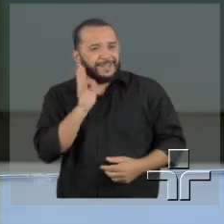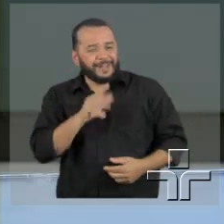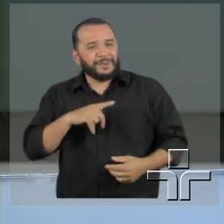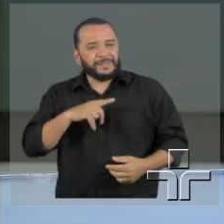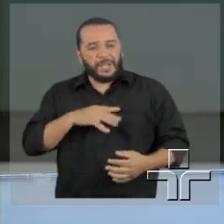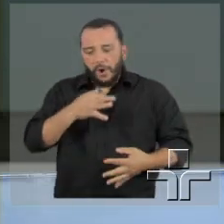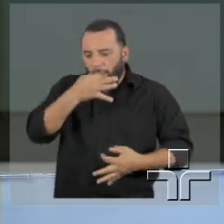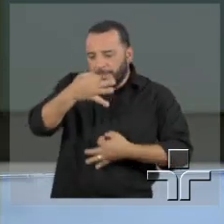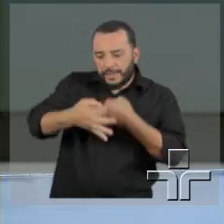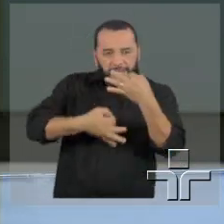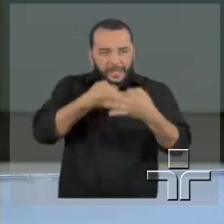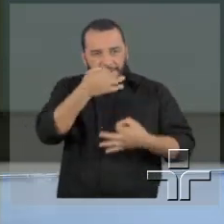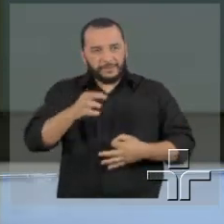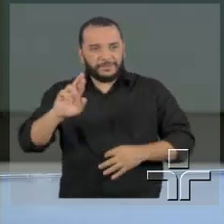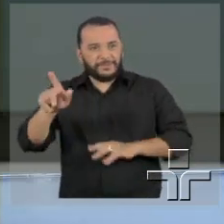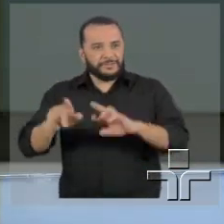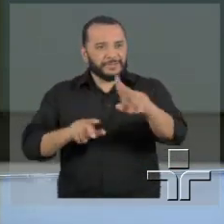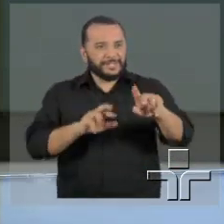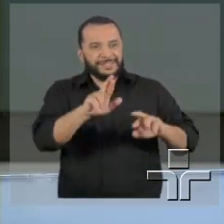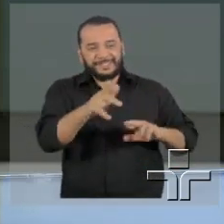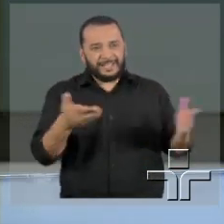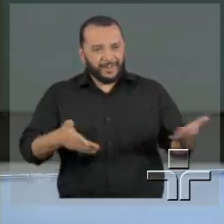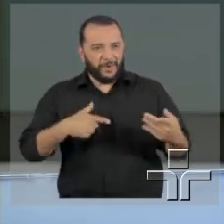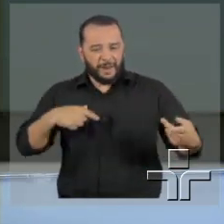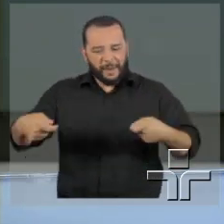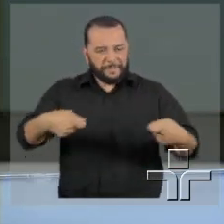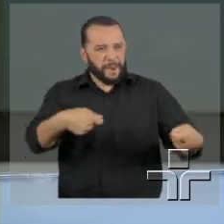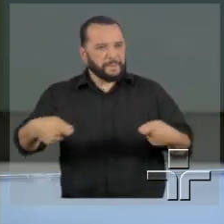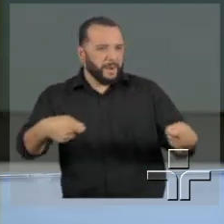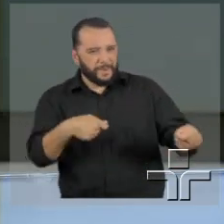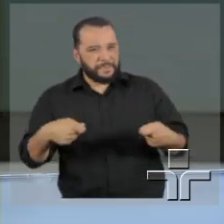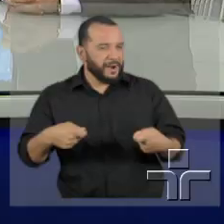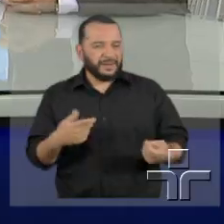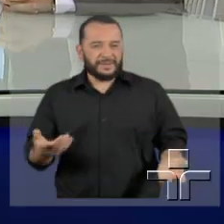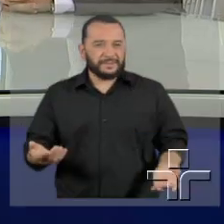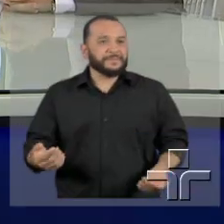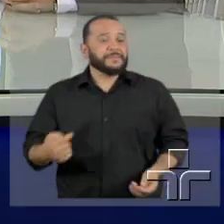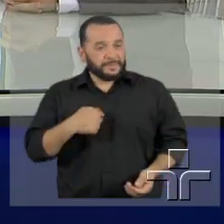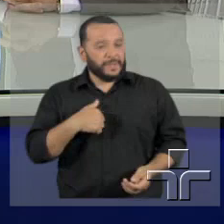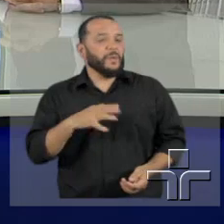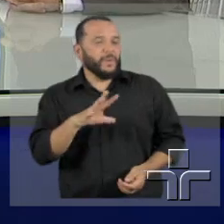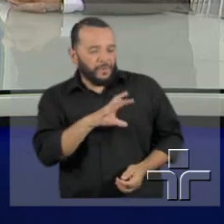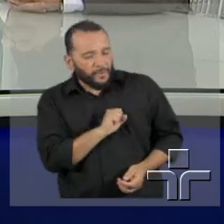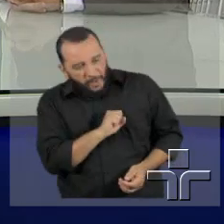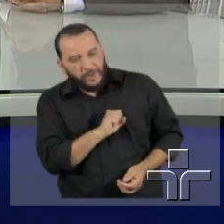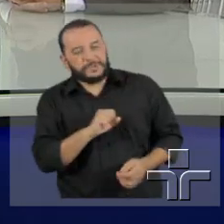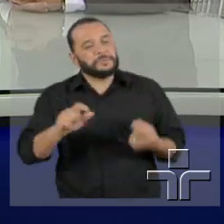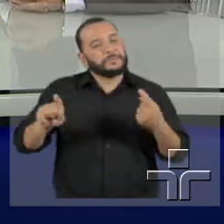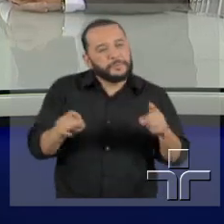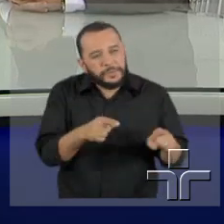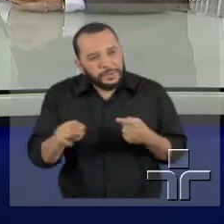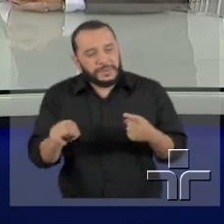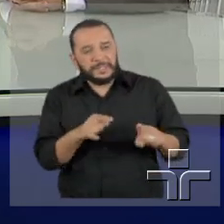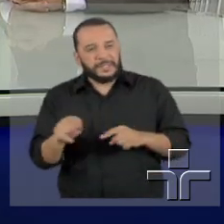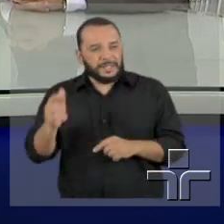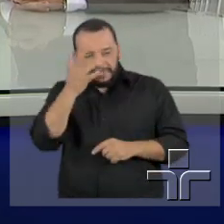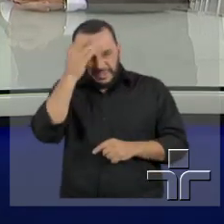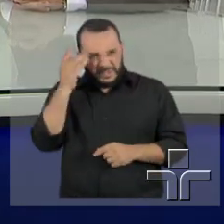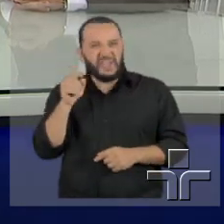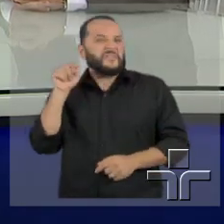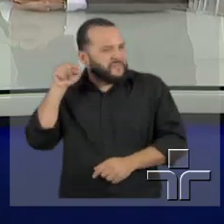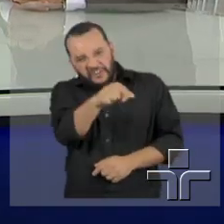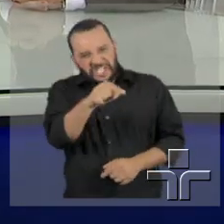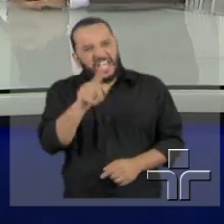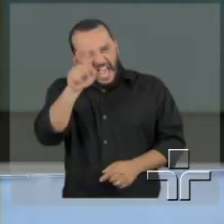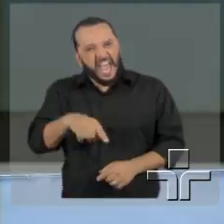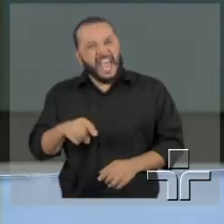de opinião, E virou um quebra-quebra, Sim. Quer dizer, eu que adoro o Rolls Royce Phantom, Sou chamado de um cara de esquerda,